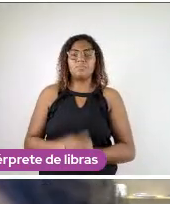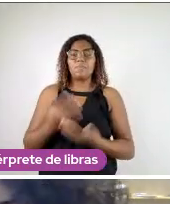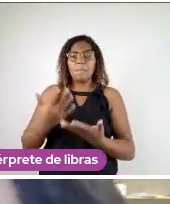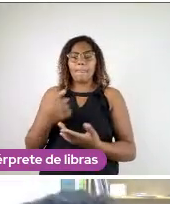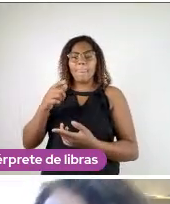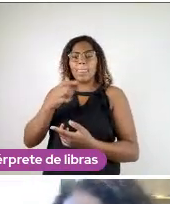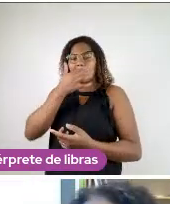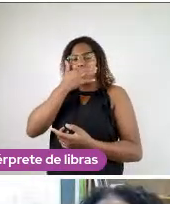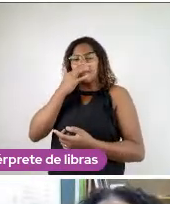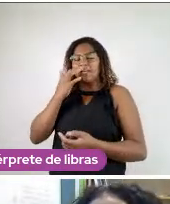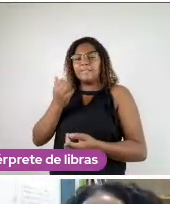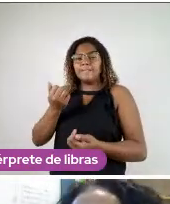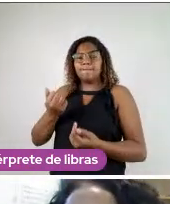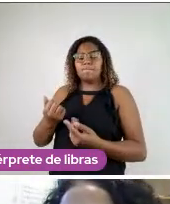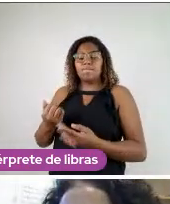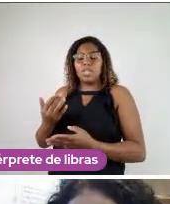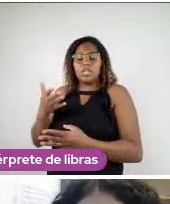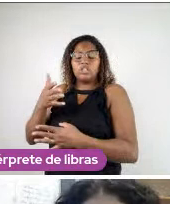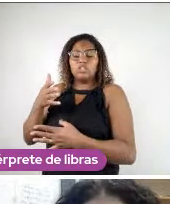central